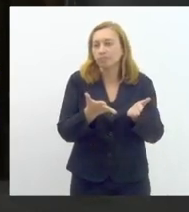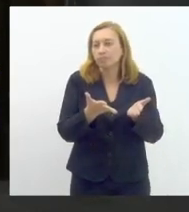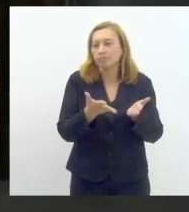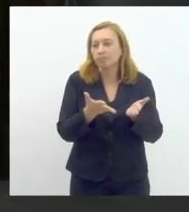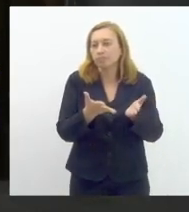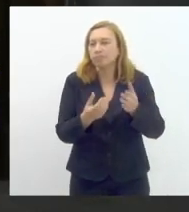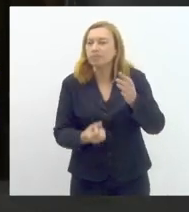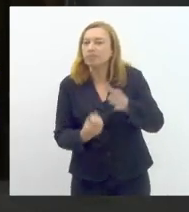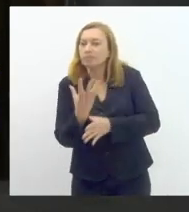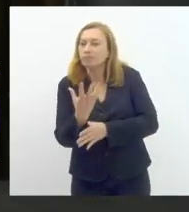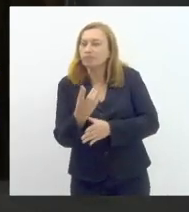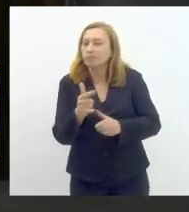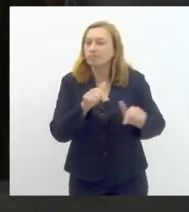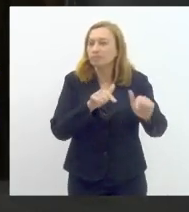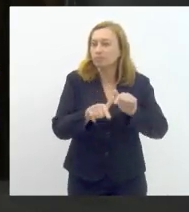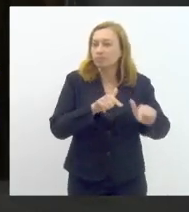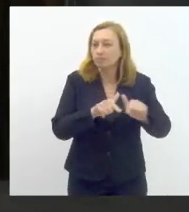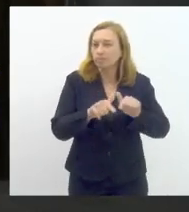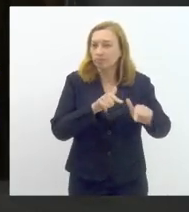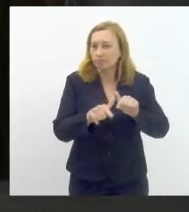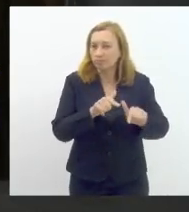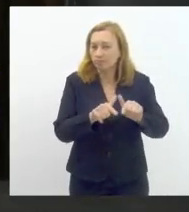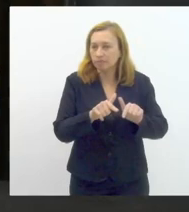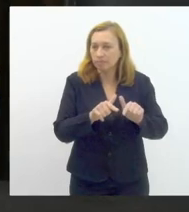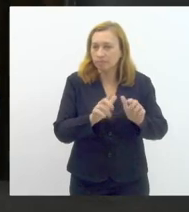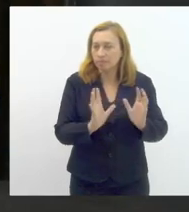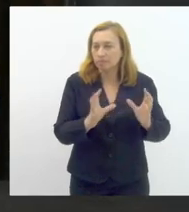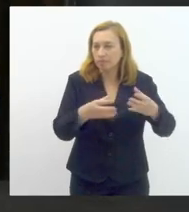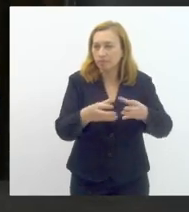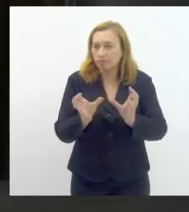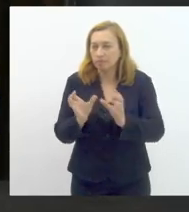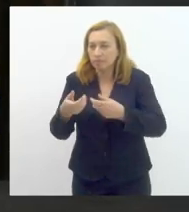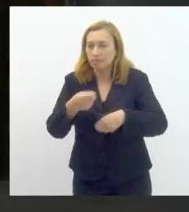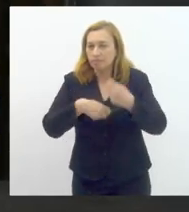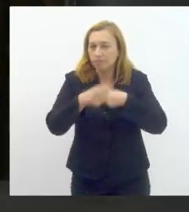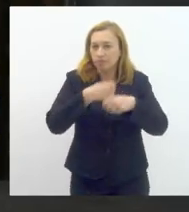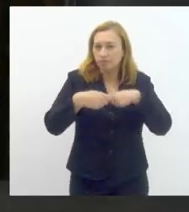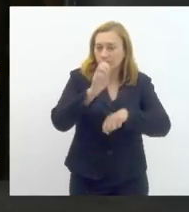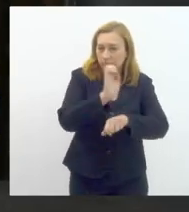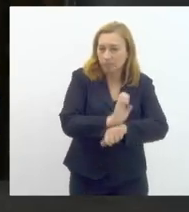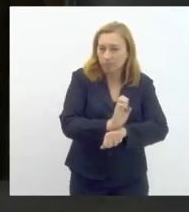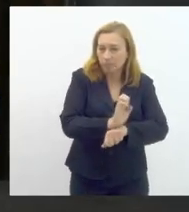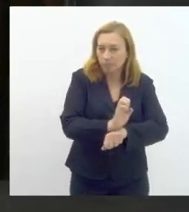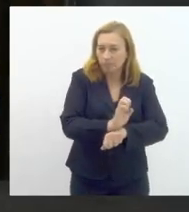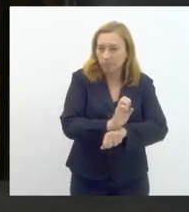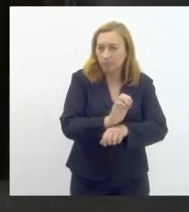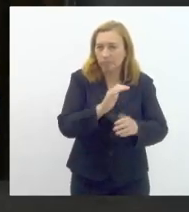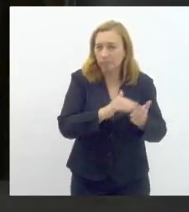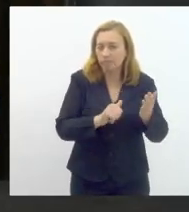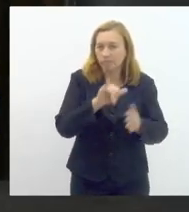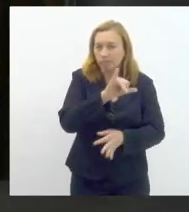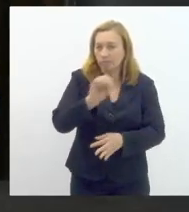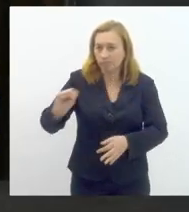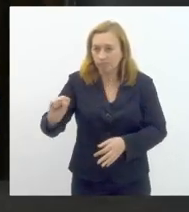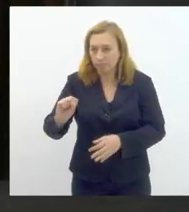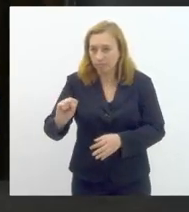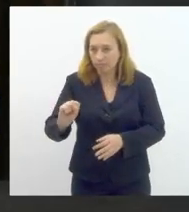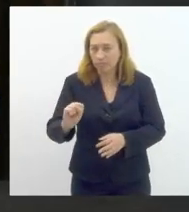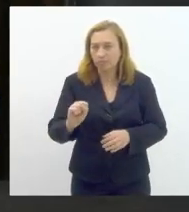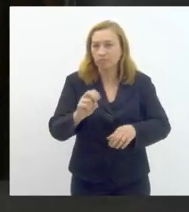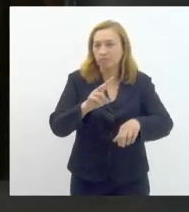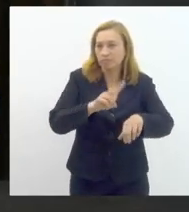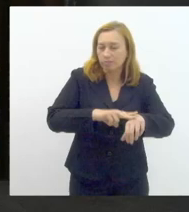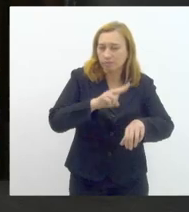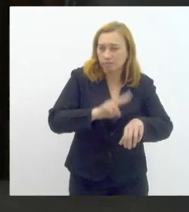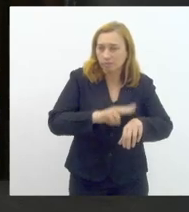à criação de emprego. Né? 4 setores da economia do Estado. Eu tirei o ICMS do setor de vidro, do